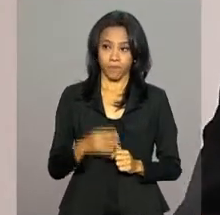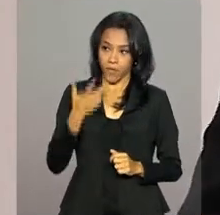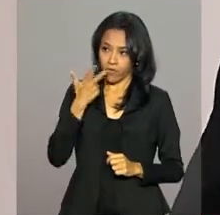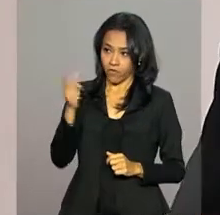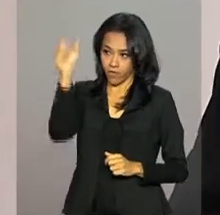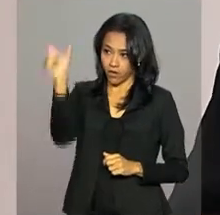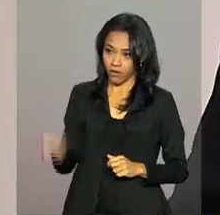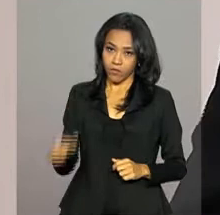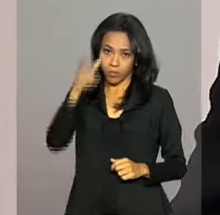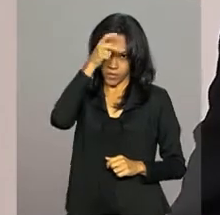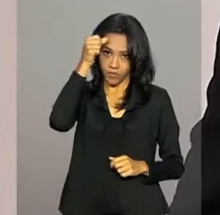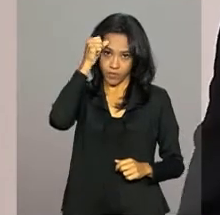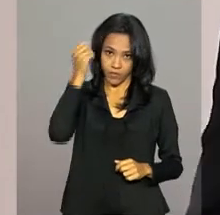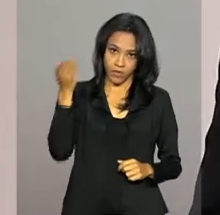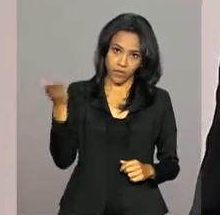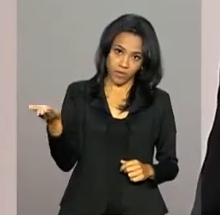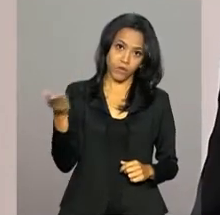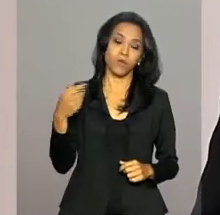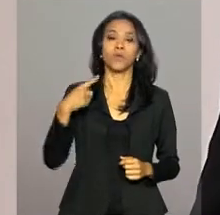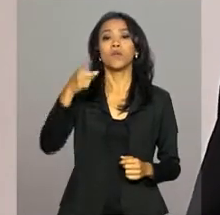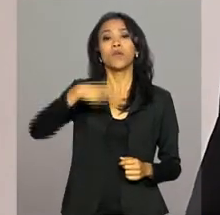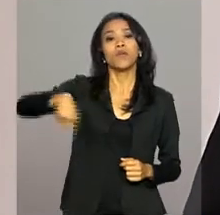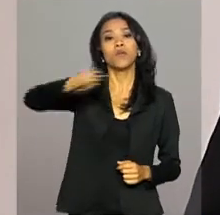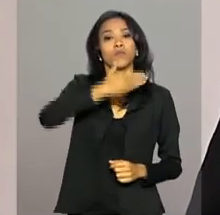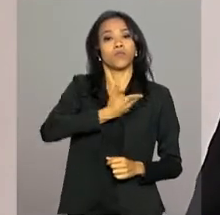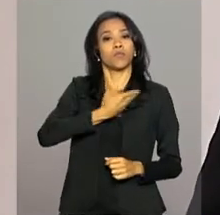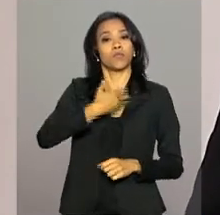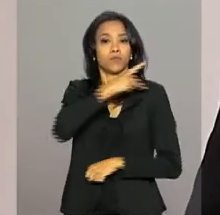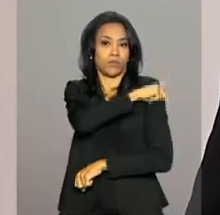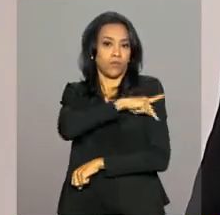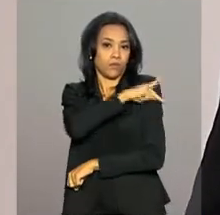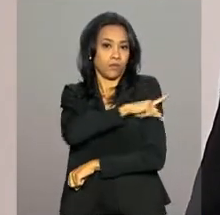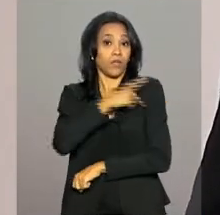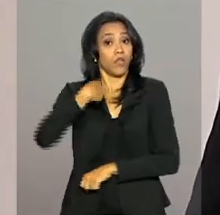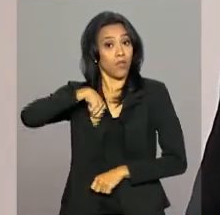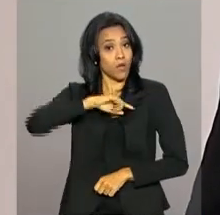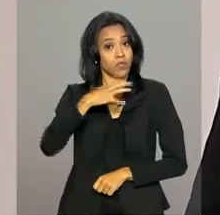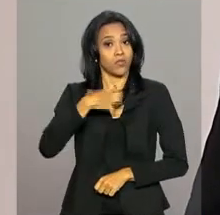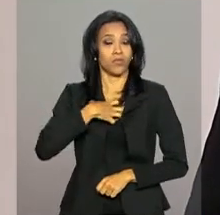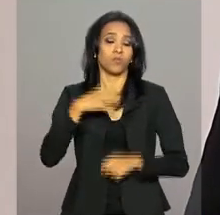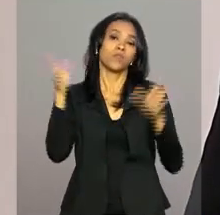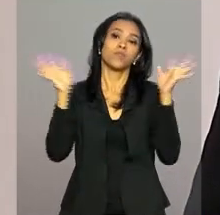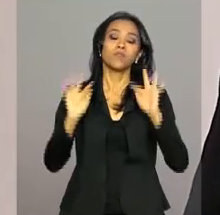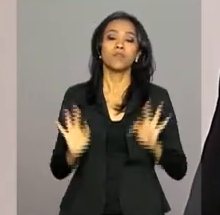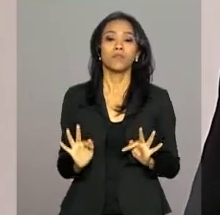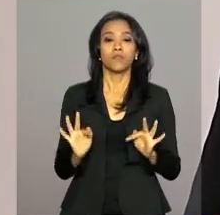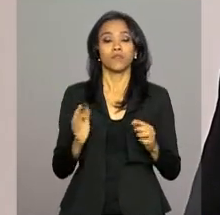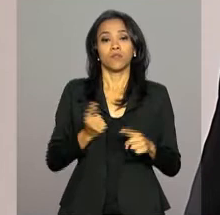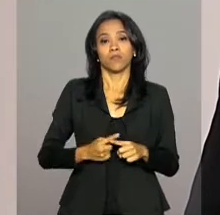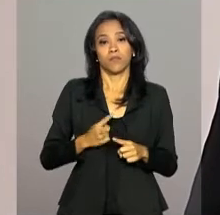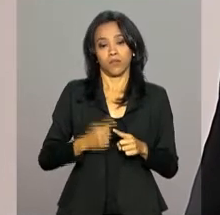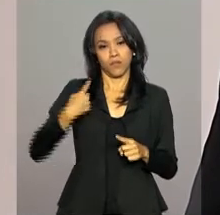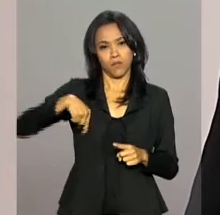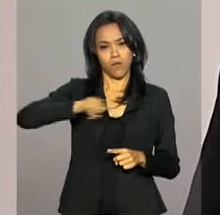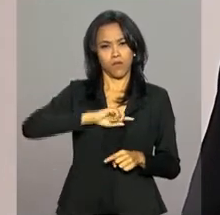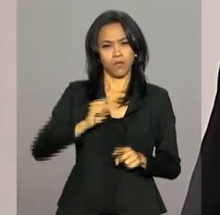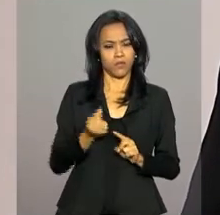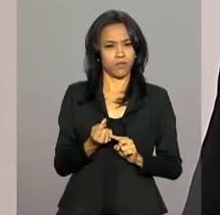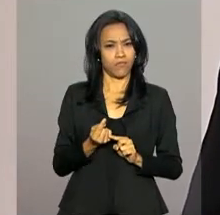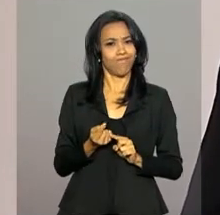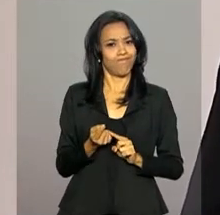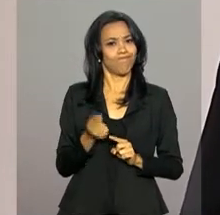firmino e amigos todos do piauí nós ficamos muito felizes porque é interessante que nós desde o primeiro momento